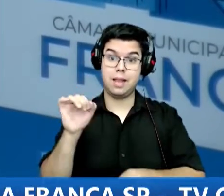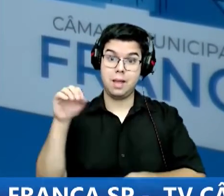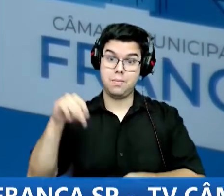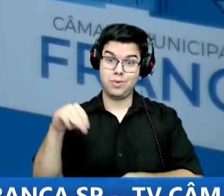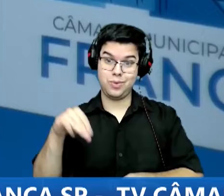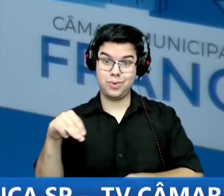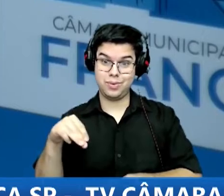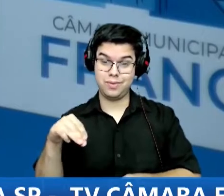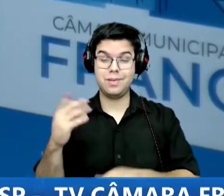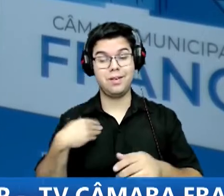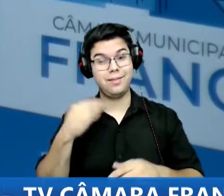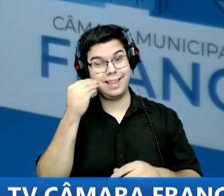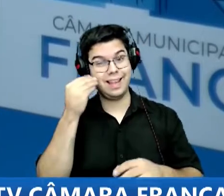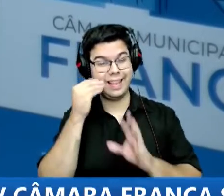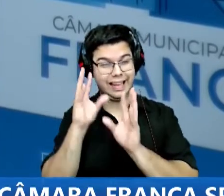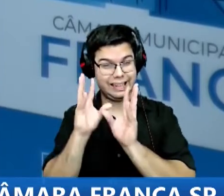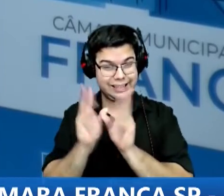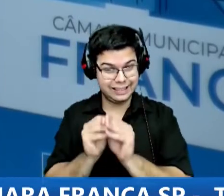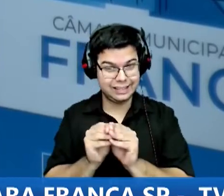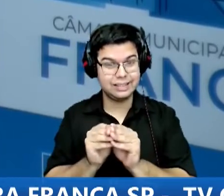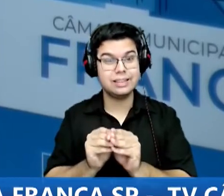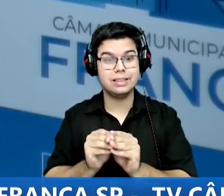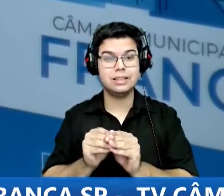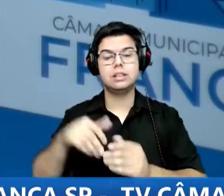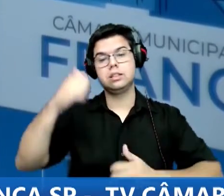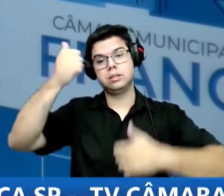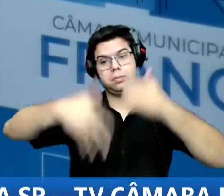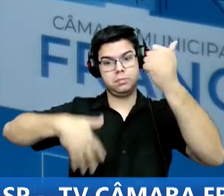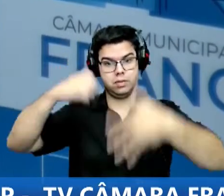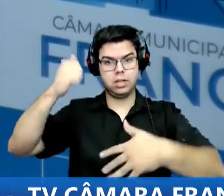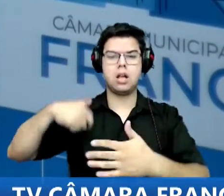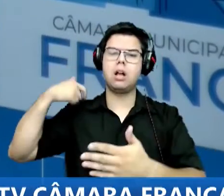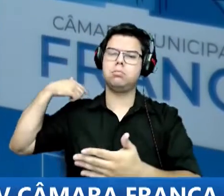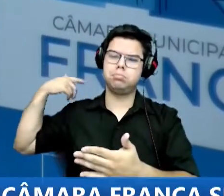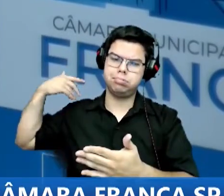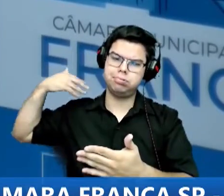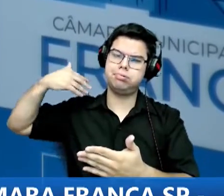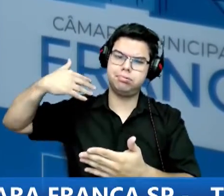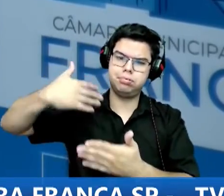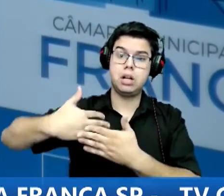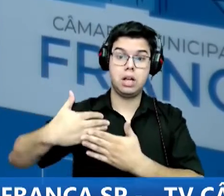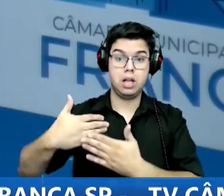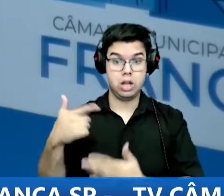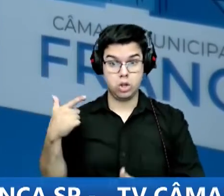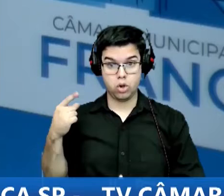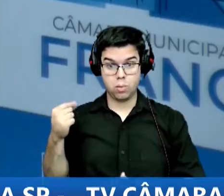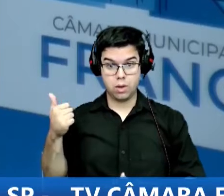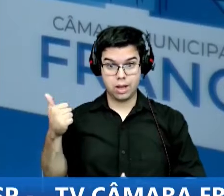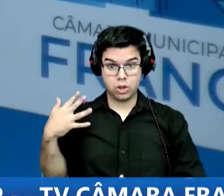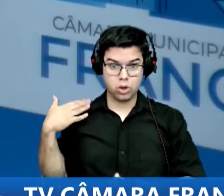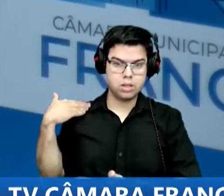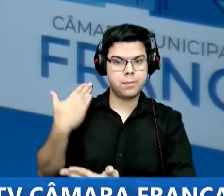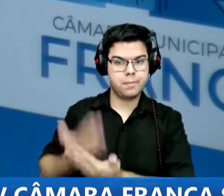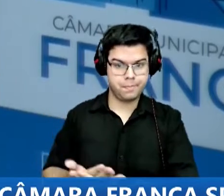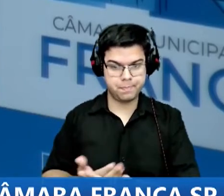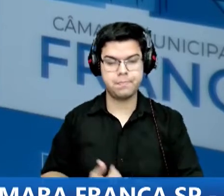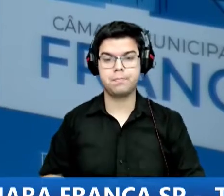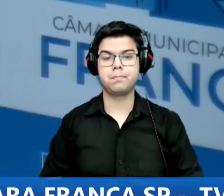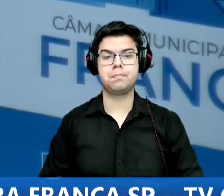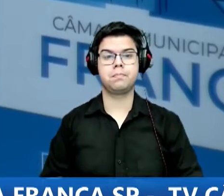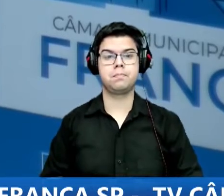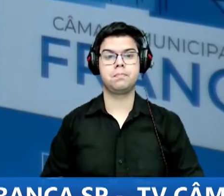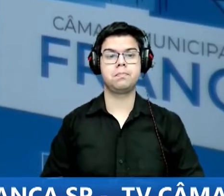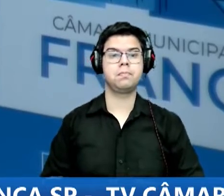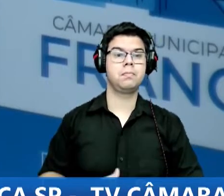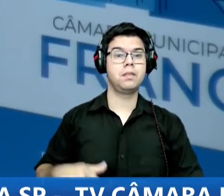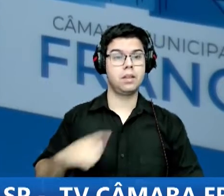um pouquinho, falando de tudo que a gente fez de 2014 até agora. Nós temos aqui alguns vereadores